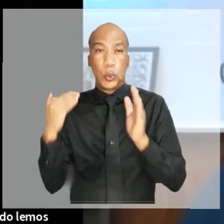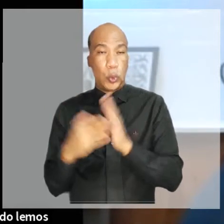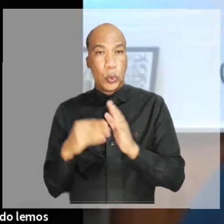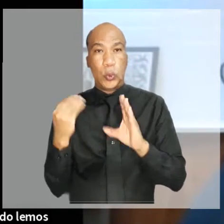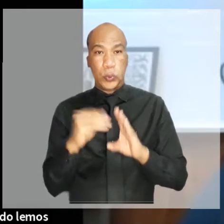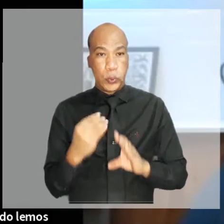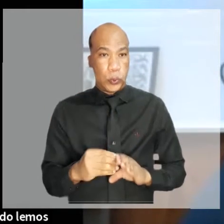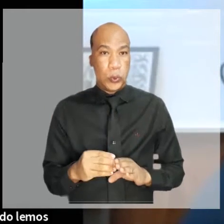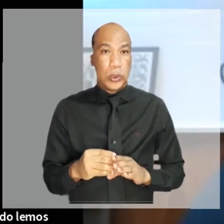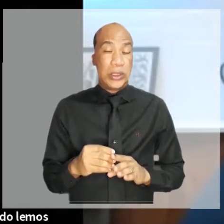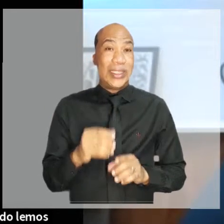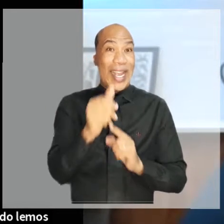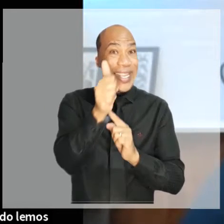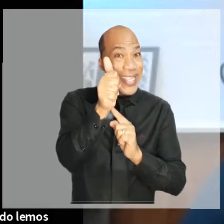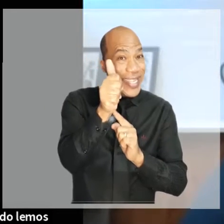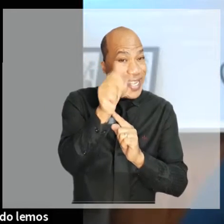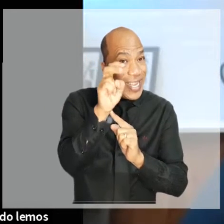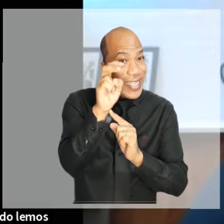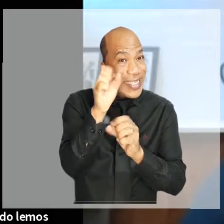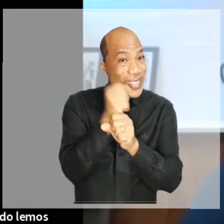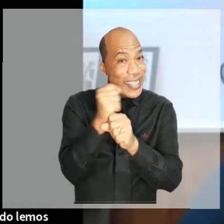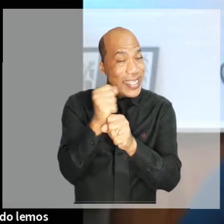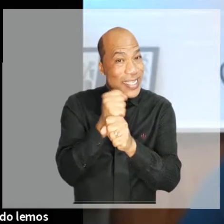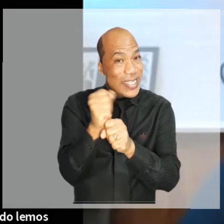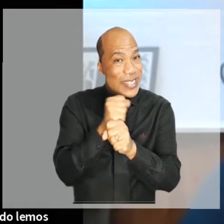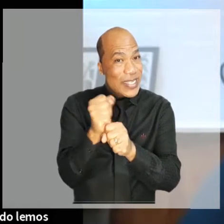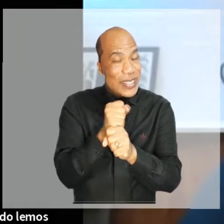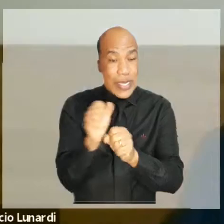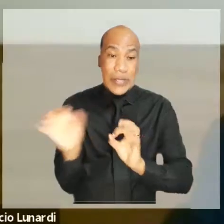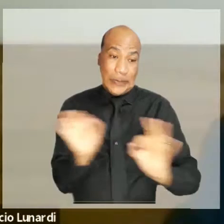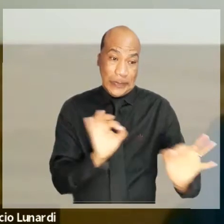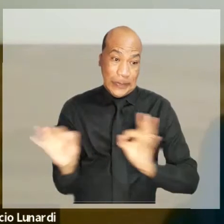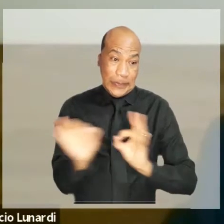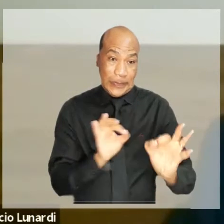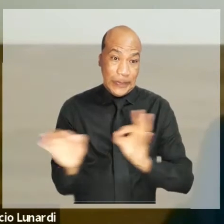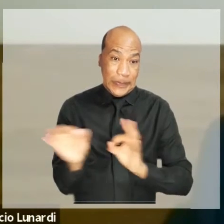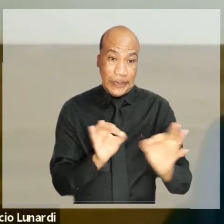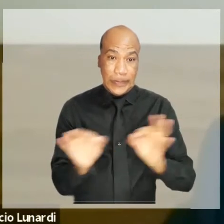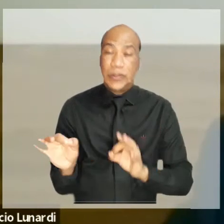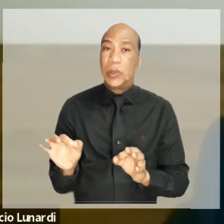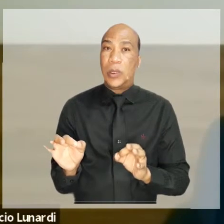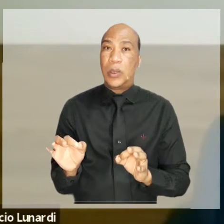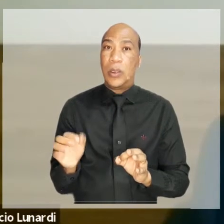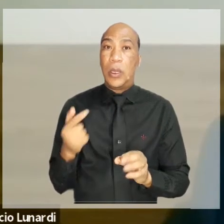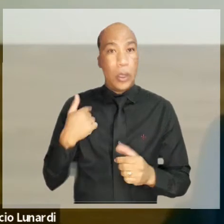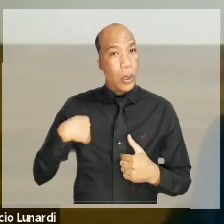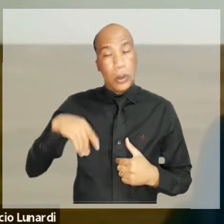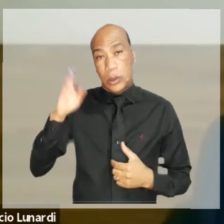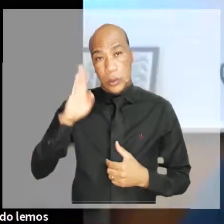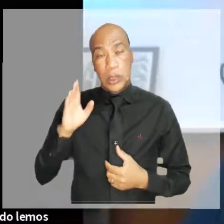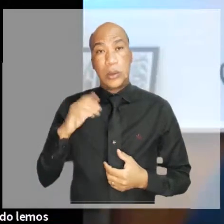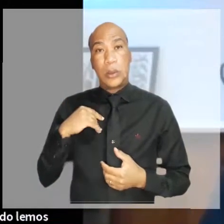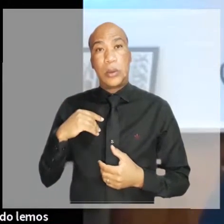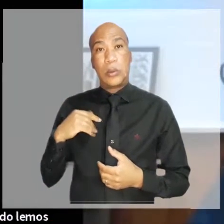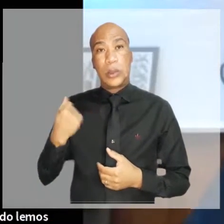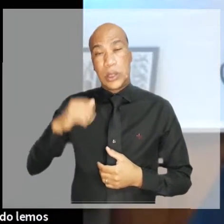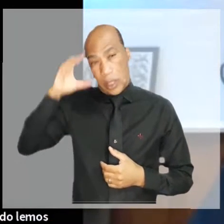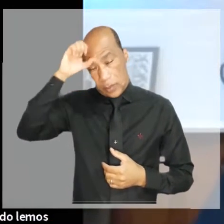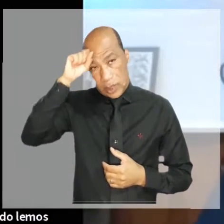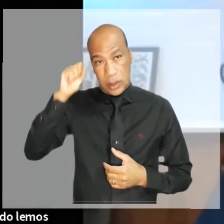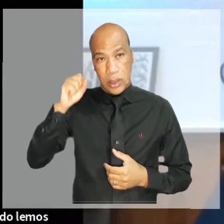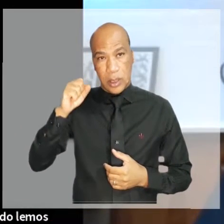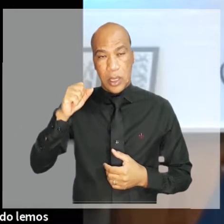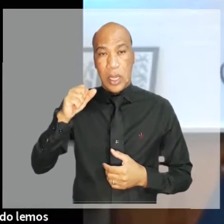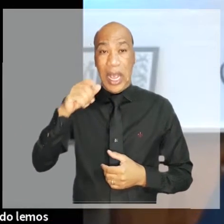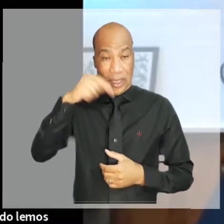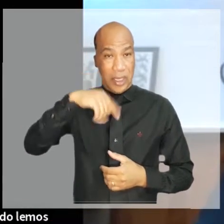15 anos atrás, né? E eu acho que isso é algo que a gente precisa aprender. O Brasil ele é muito bom de fazer